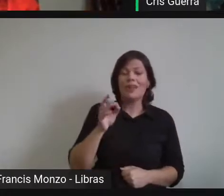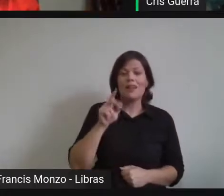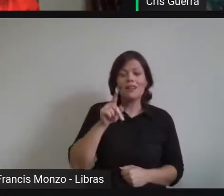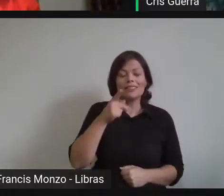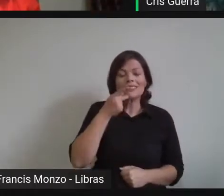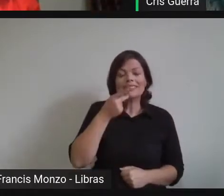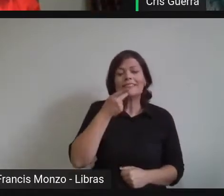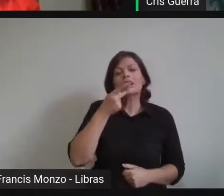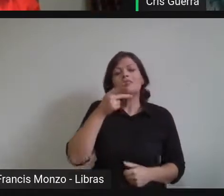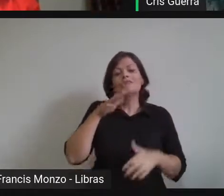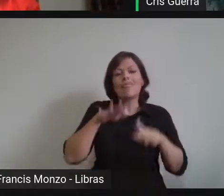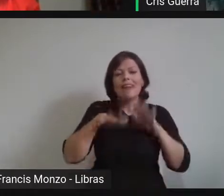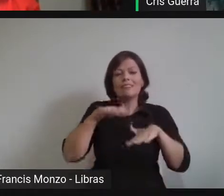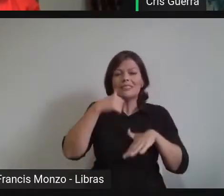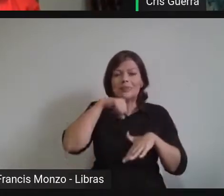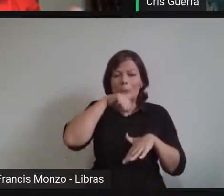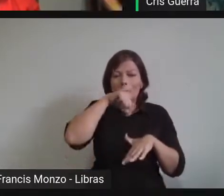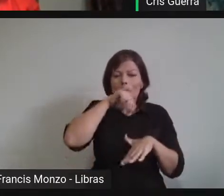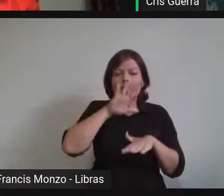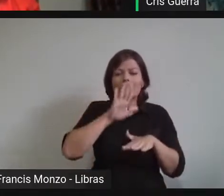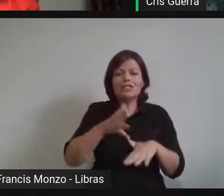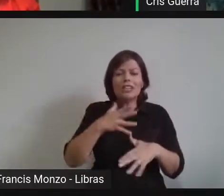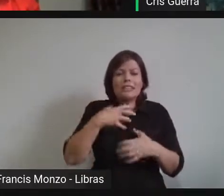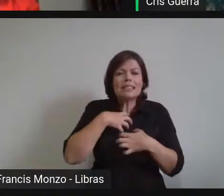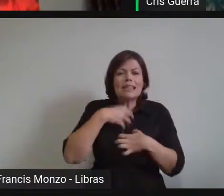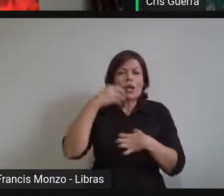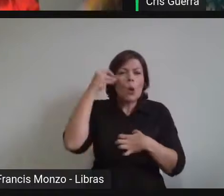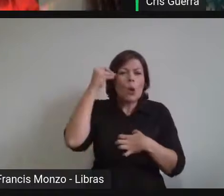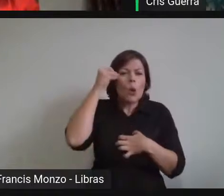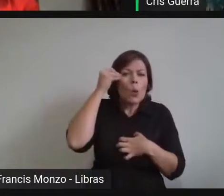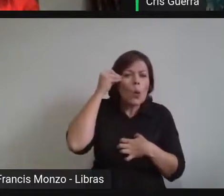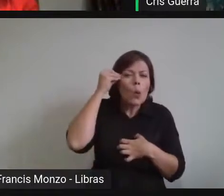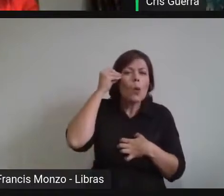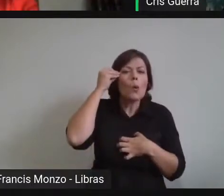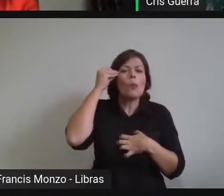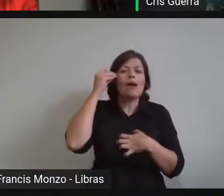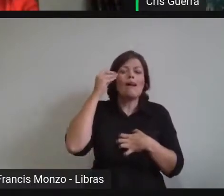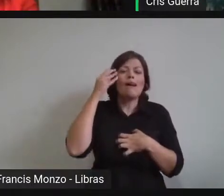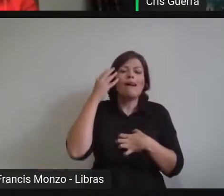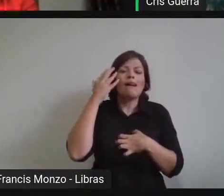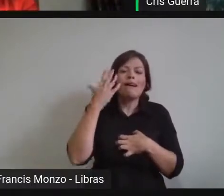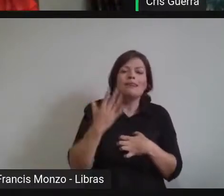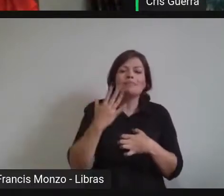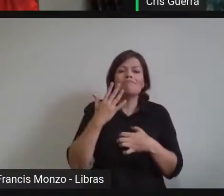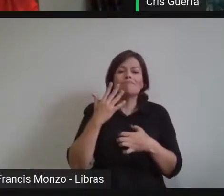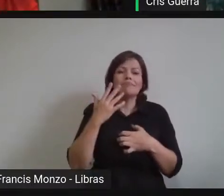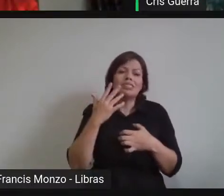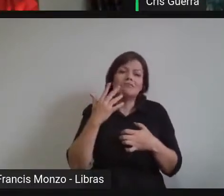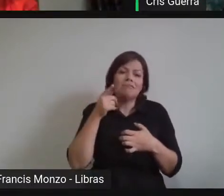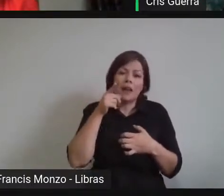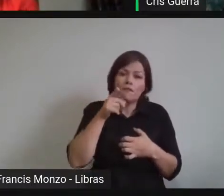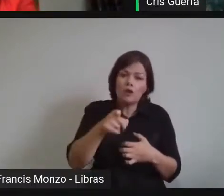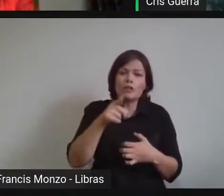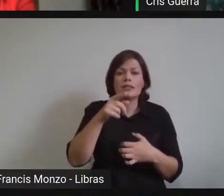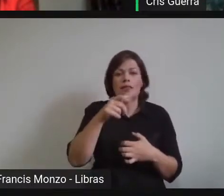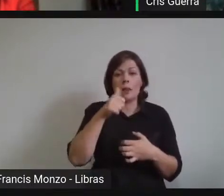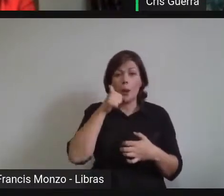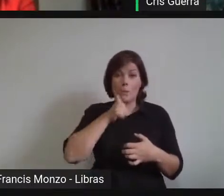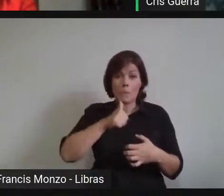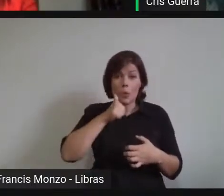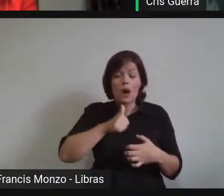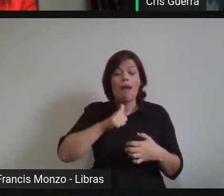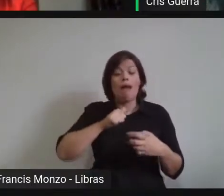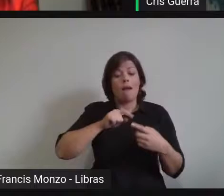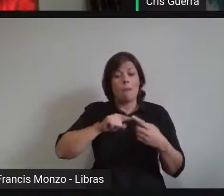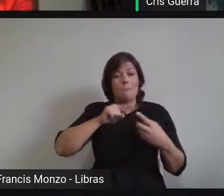culpa, né? Às vezes, de você desenvolver outro papel. Então, você é uma mulher que é mãe, mas também é uma